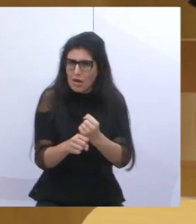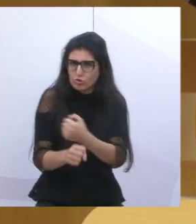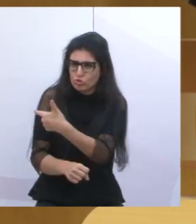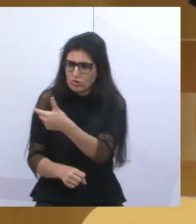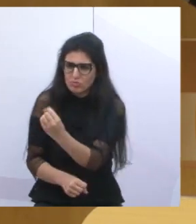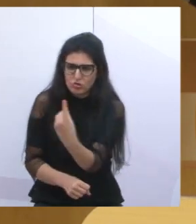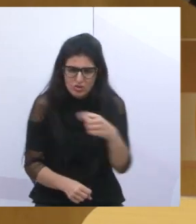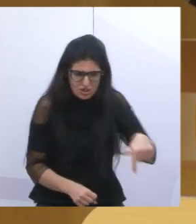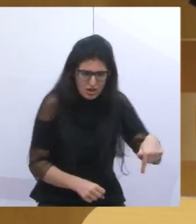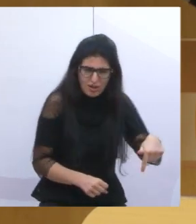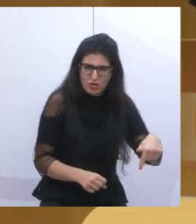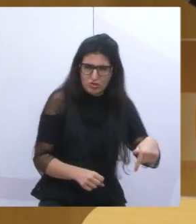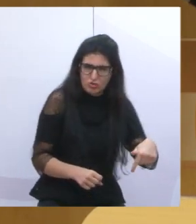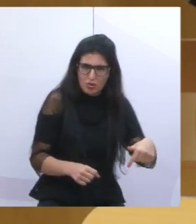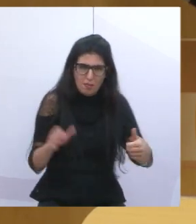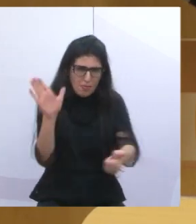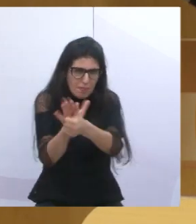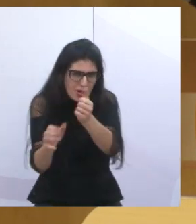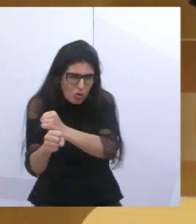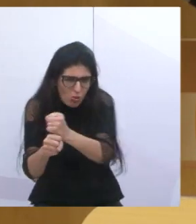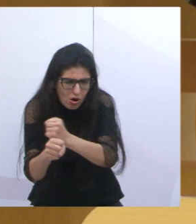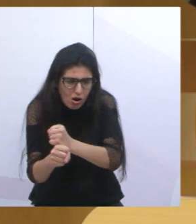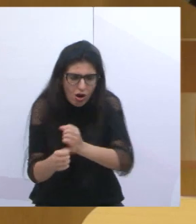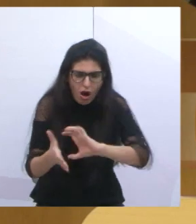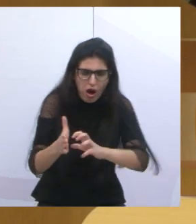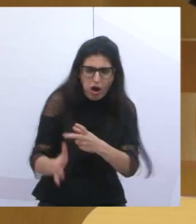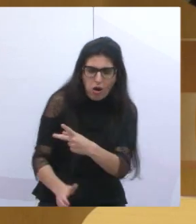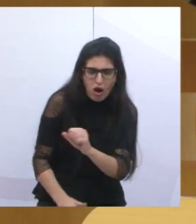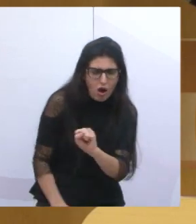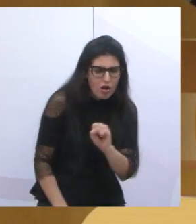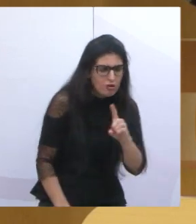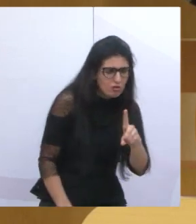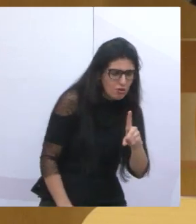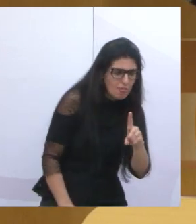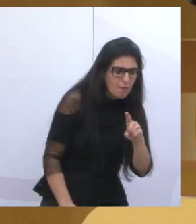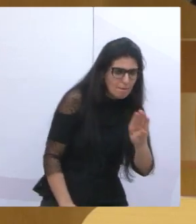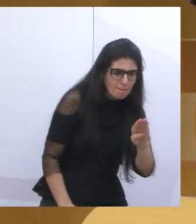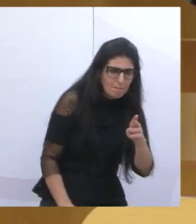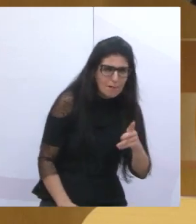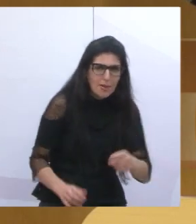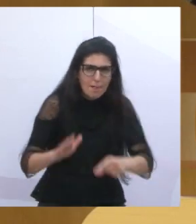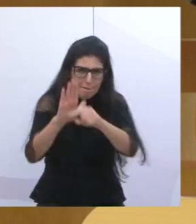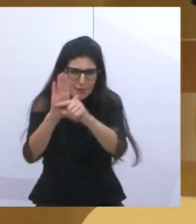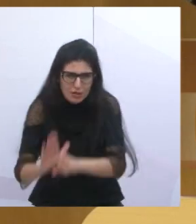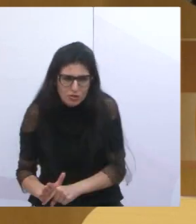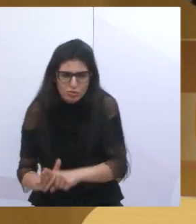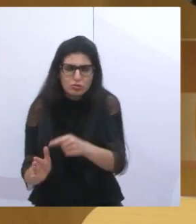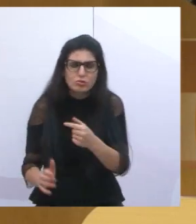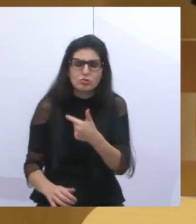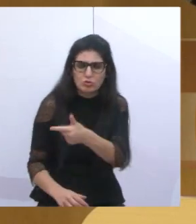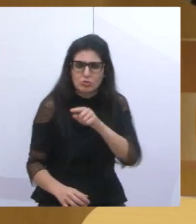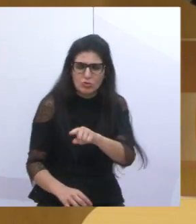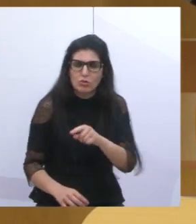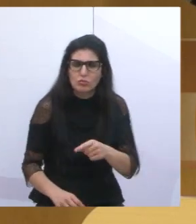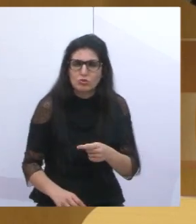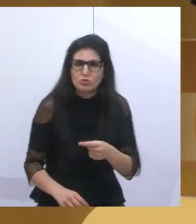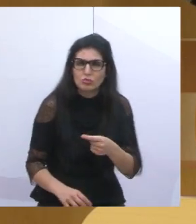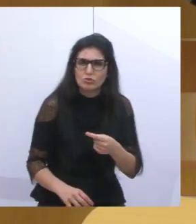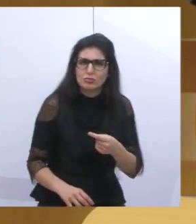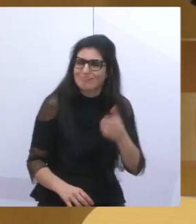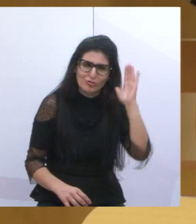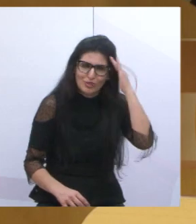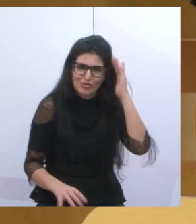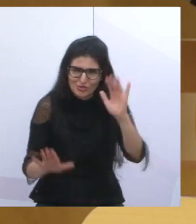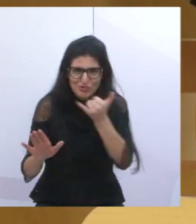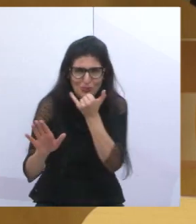que é o primeiro ano do governo do PSDB, caiu menos 2,35%. Previsão para o ano de